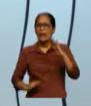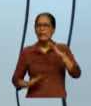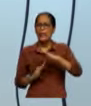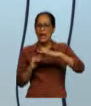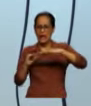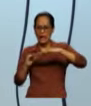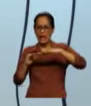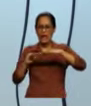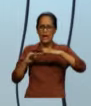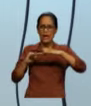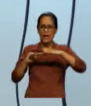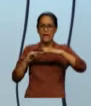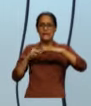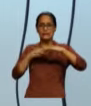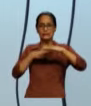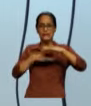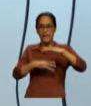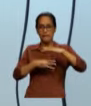3.999? Então, até